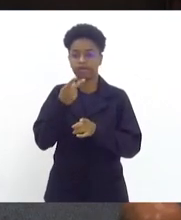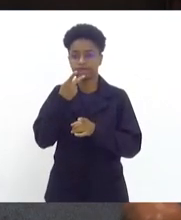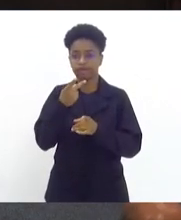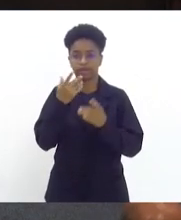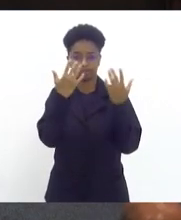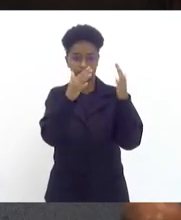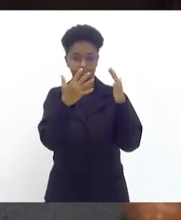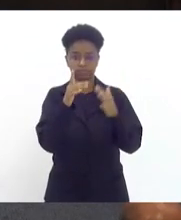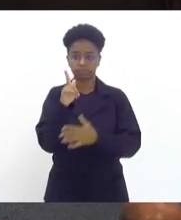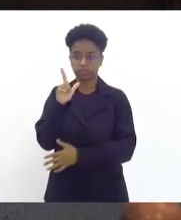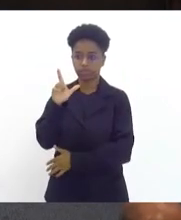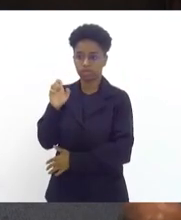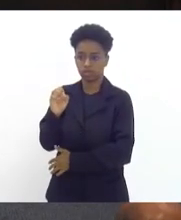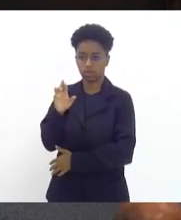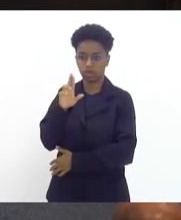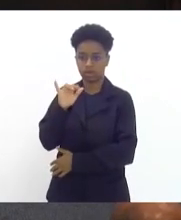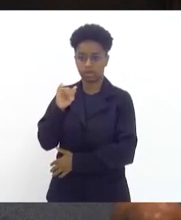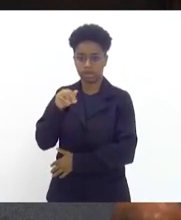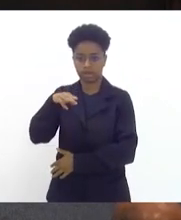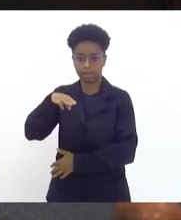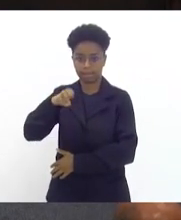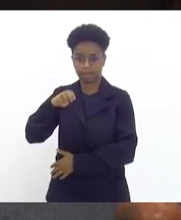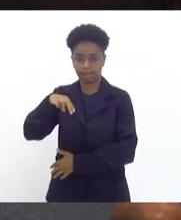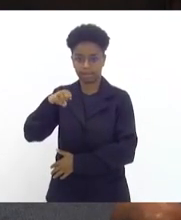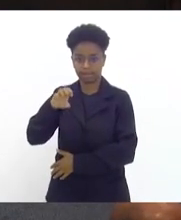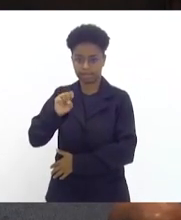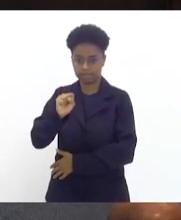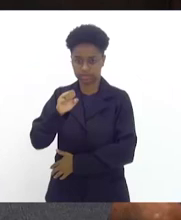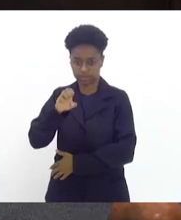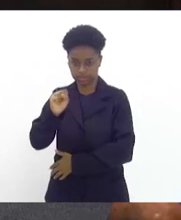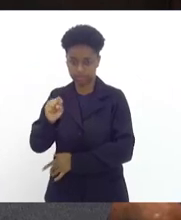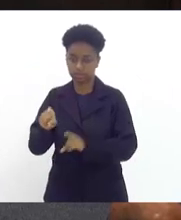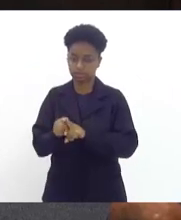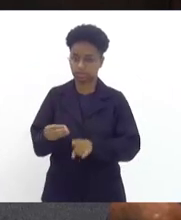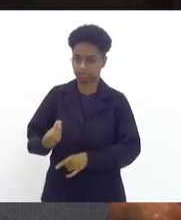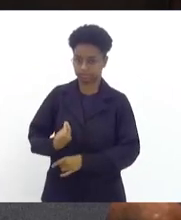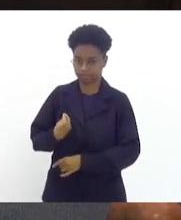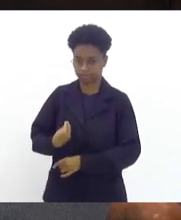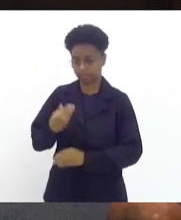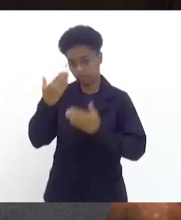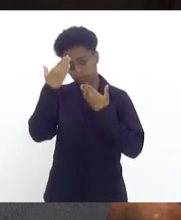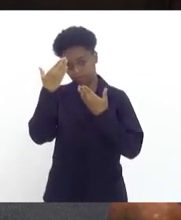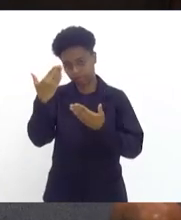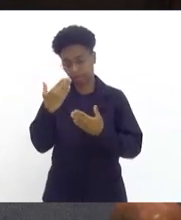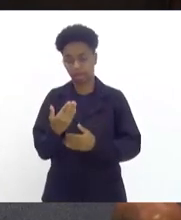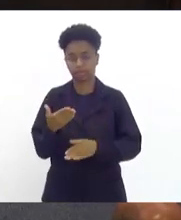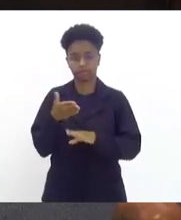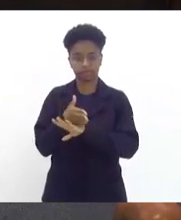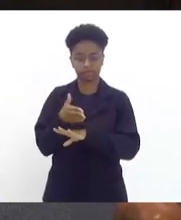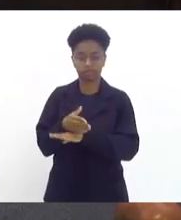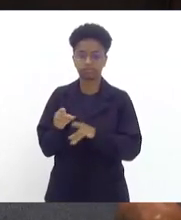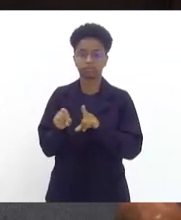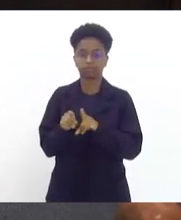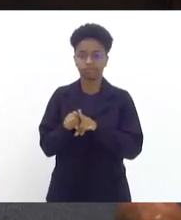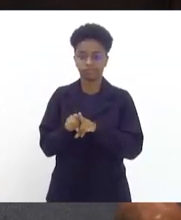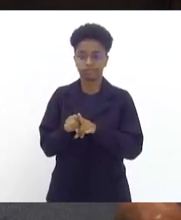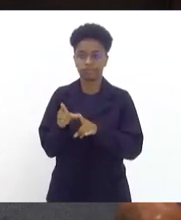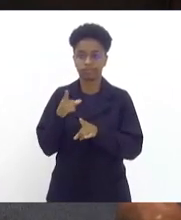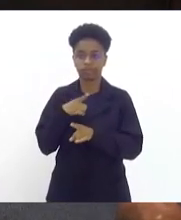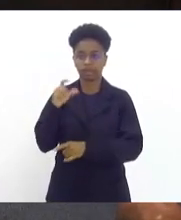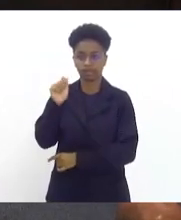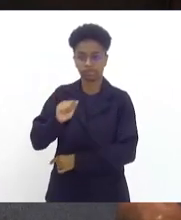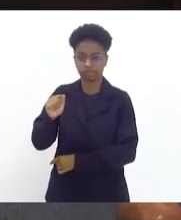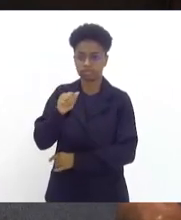Glória Menezes e Glória Menezes está aí Glória obrigado pela tua presença muito nos engrandece encarregada da associação de